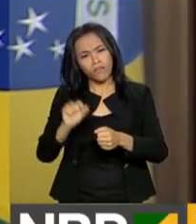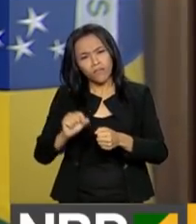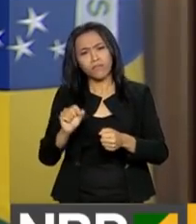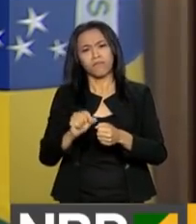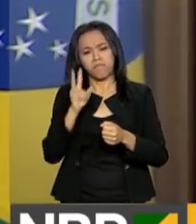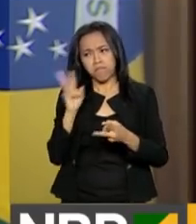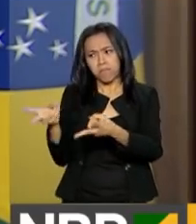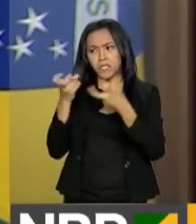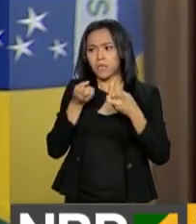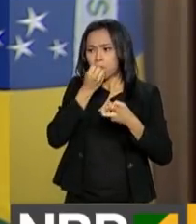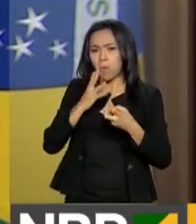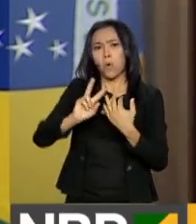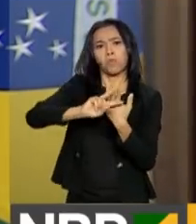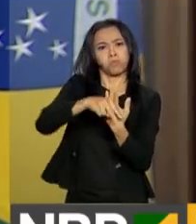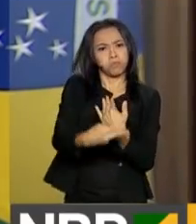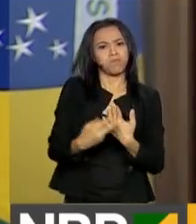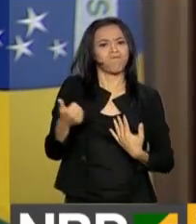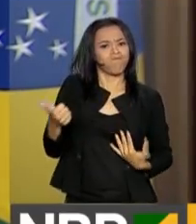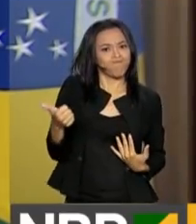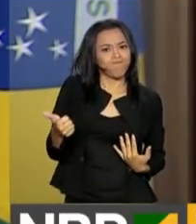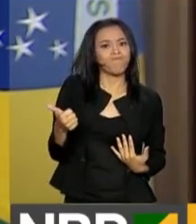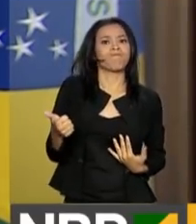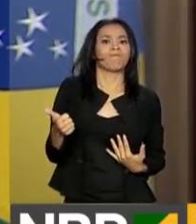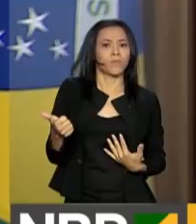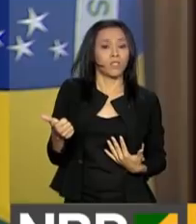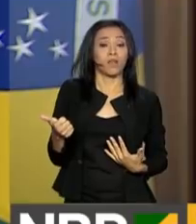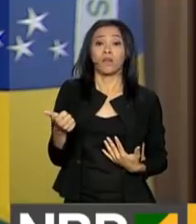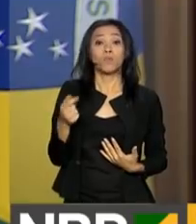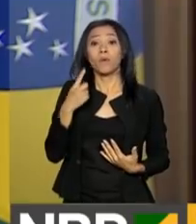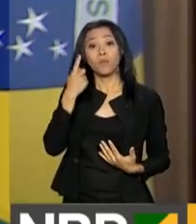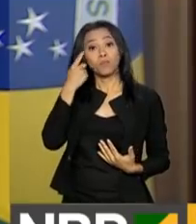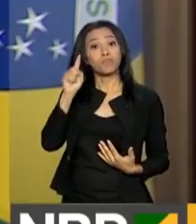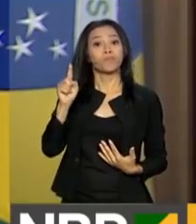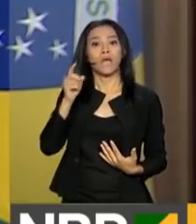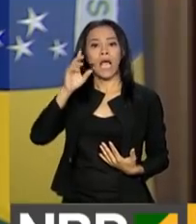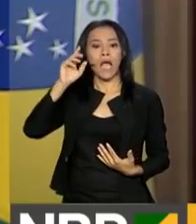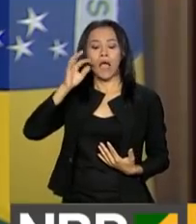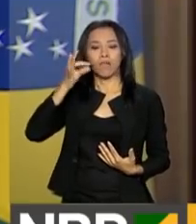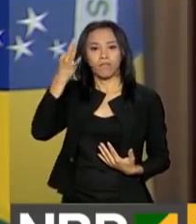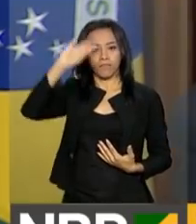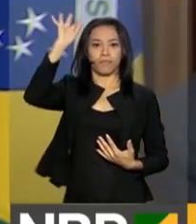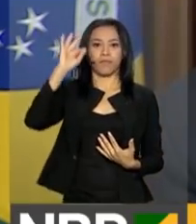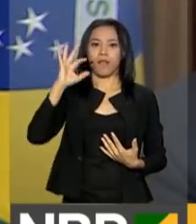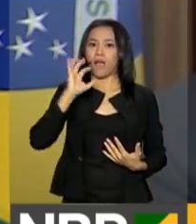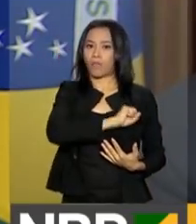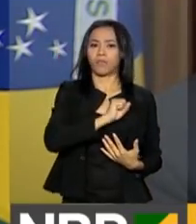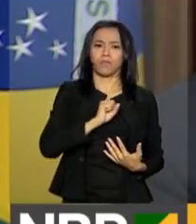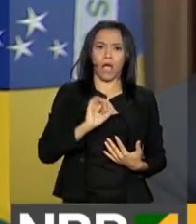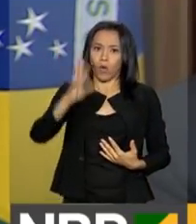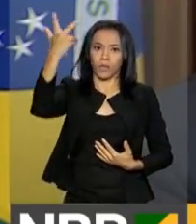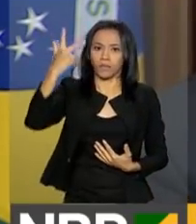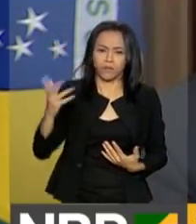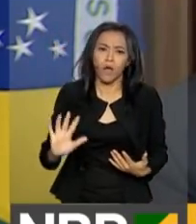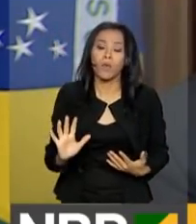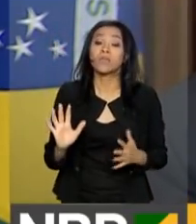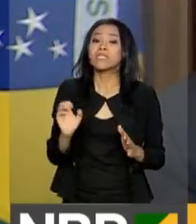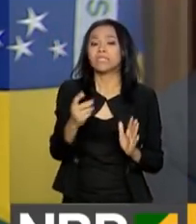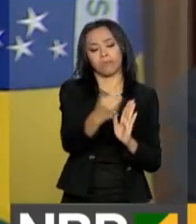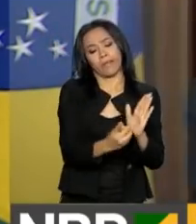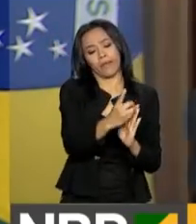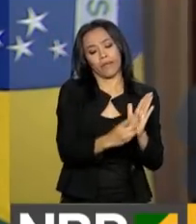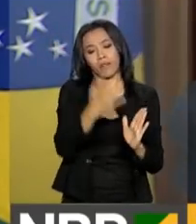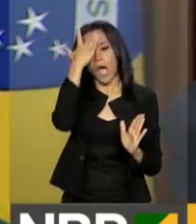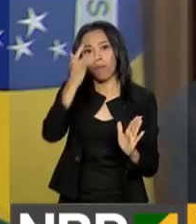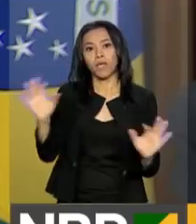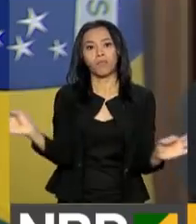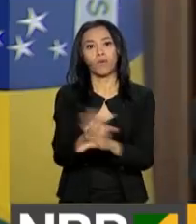porque é evidente que elas não produzem resultados do dia para o outro muitas vezes as pessoas pensam bons e editar um decreto aqui uma lei